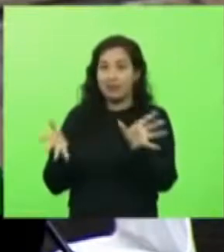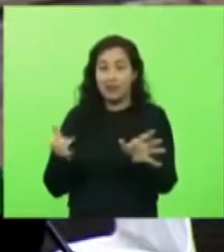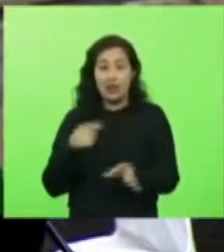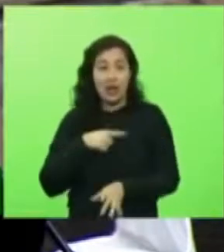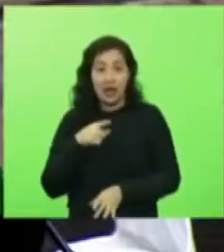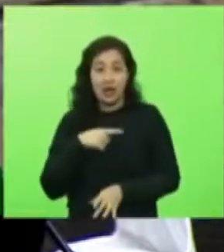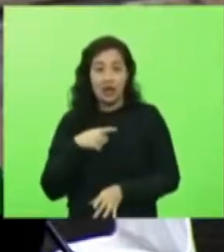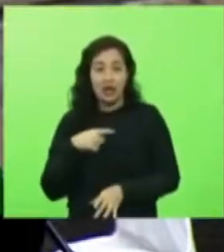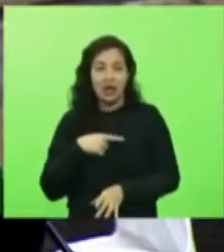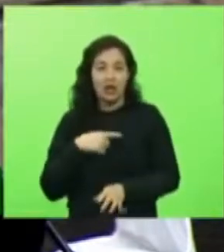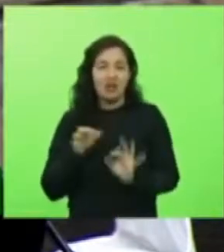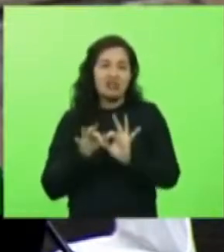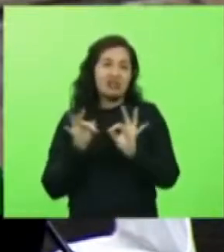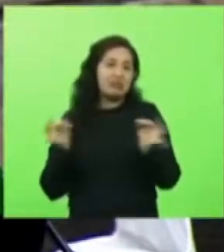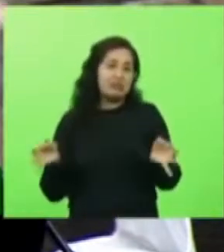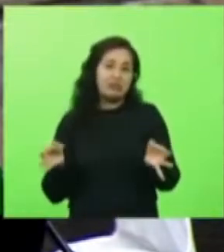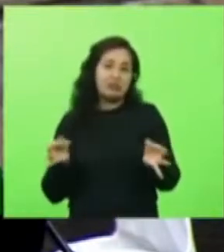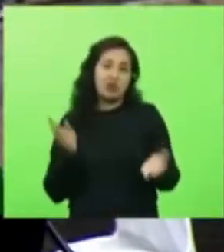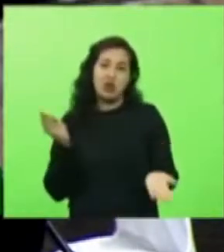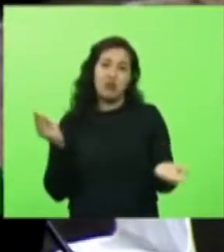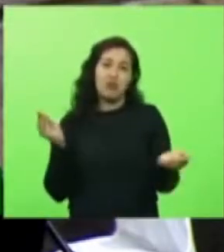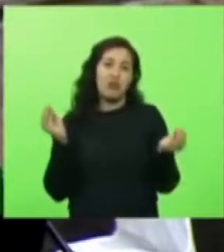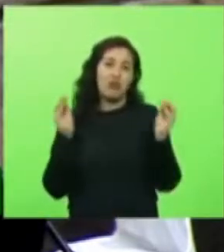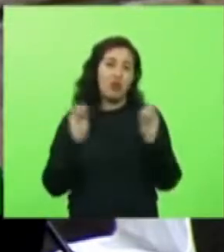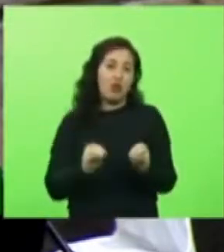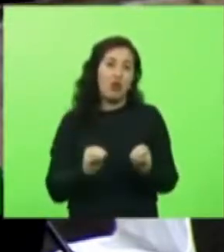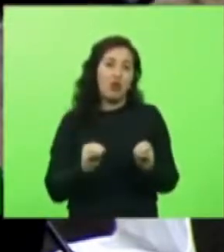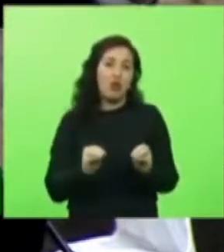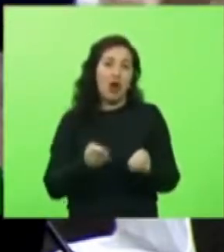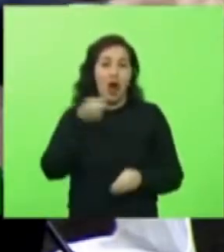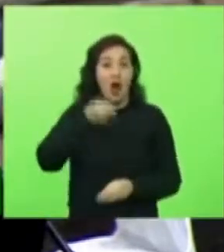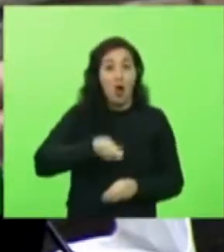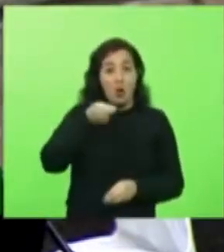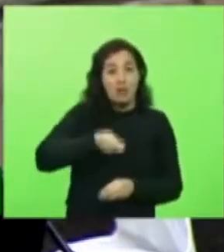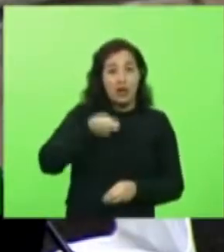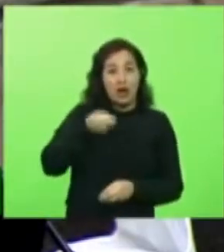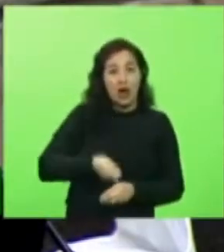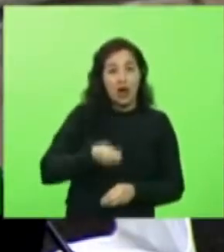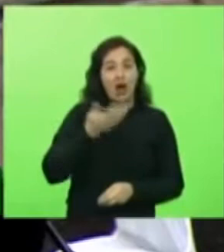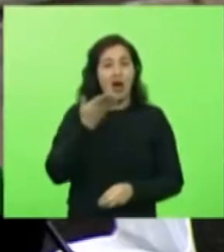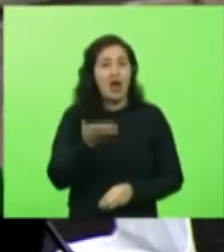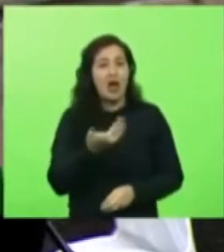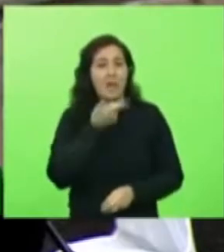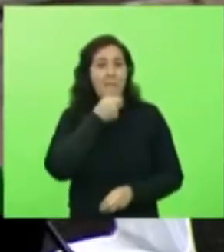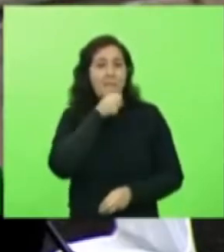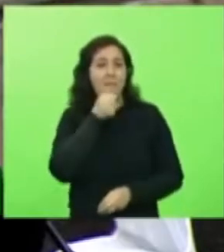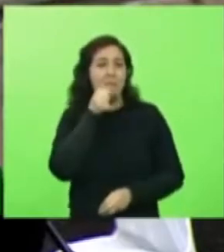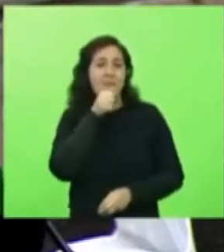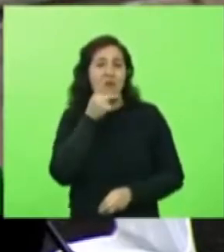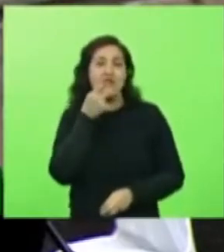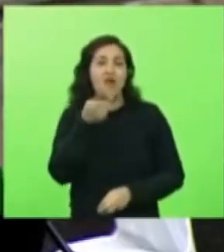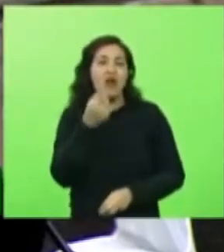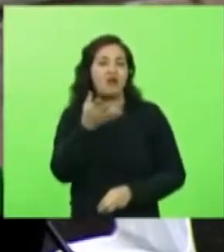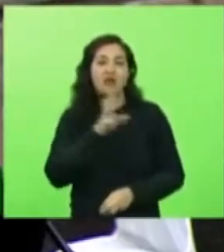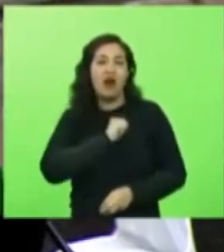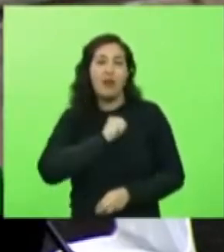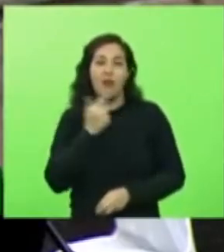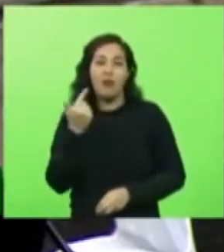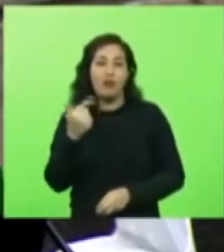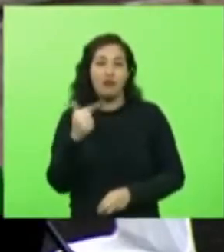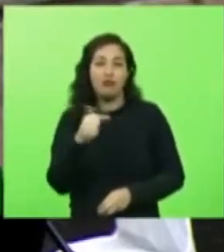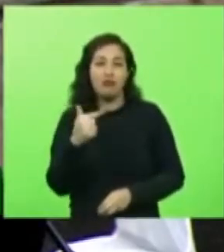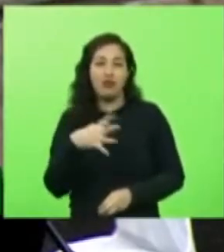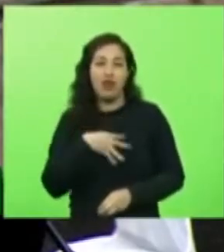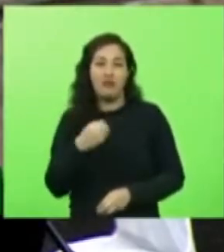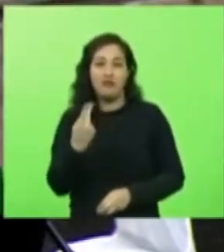simplesmente colocar uma alcunha de pai que não ama os seus filhos, porque os pais